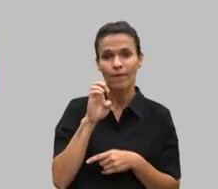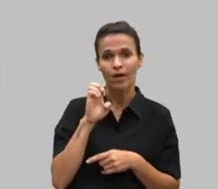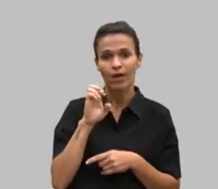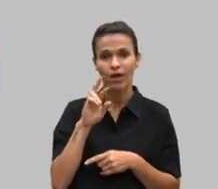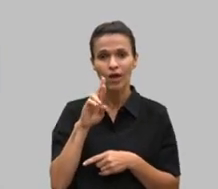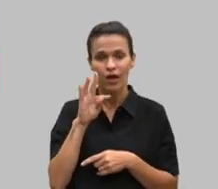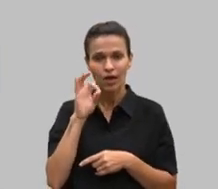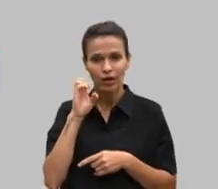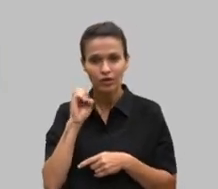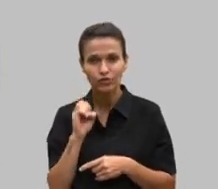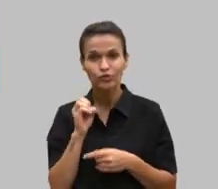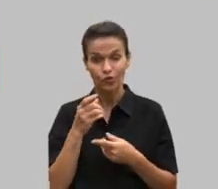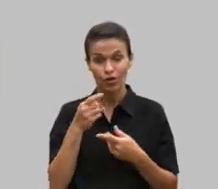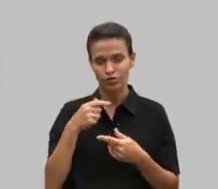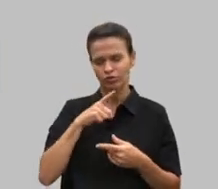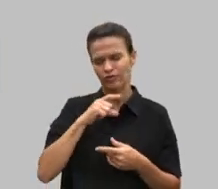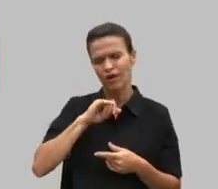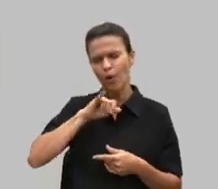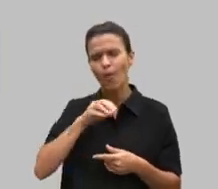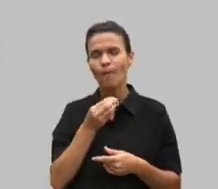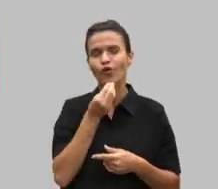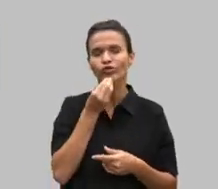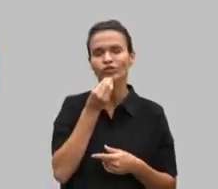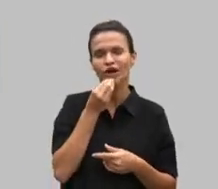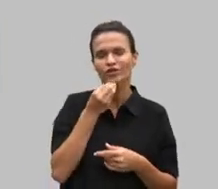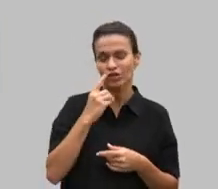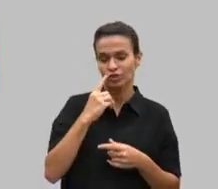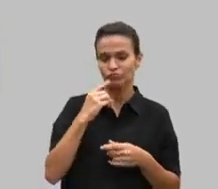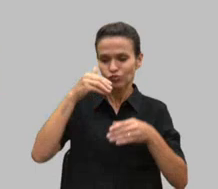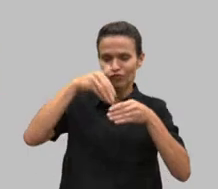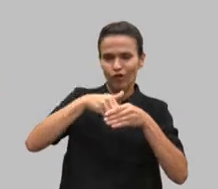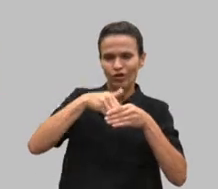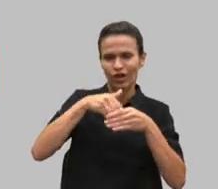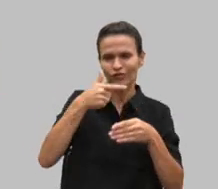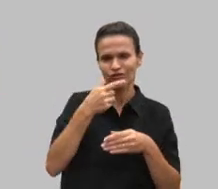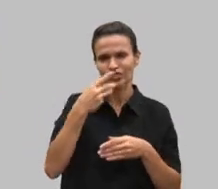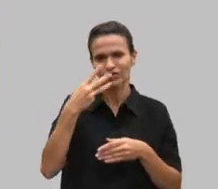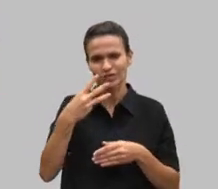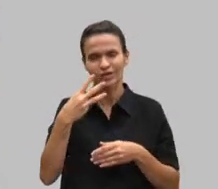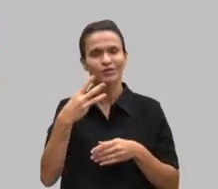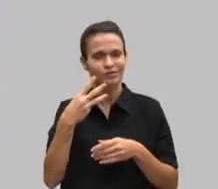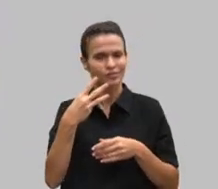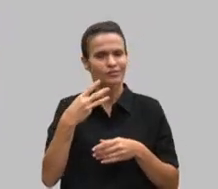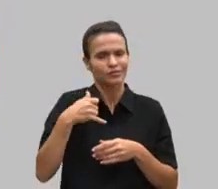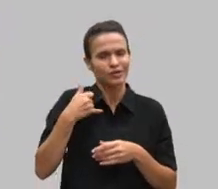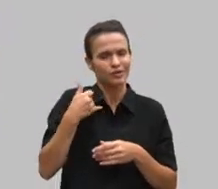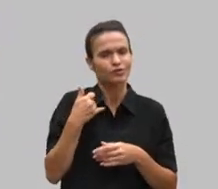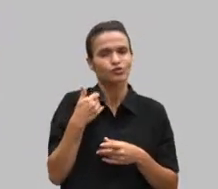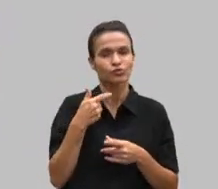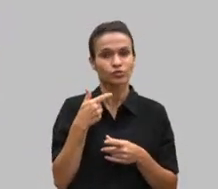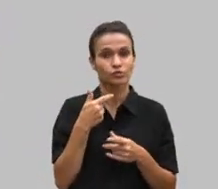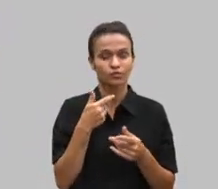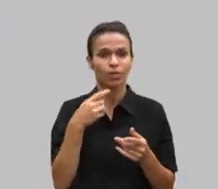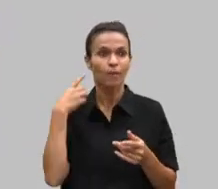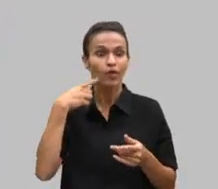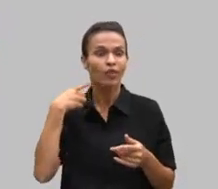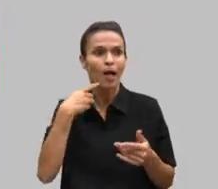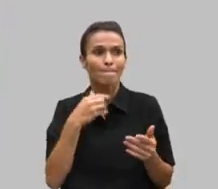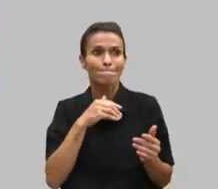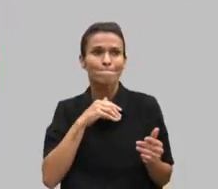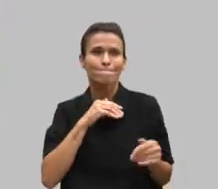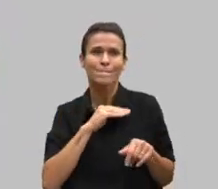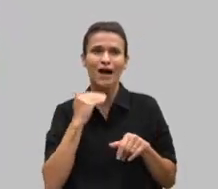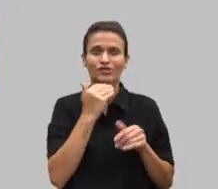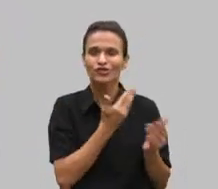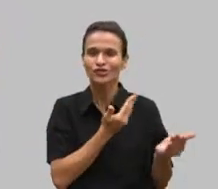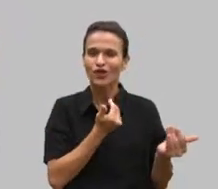a honra de ser eleito aos 23 anos de idade na época Ainda em 2010 o deputado mais novo da história do nosso estado e hoje eu